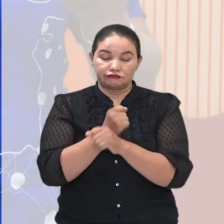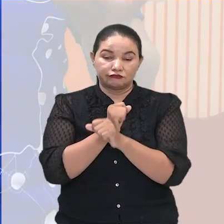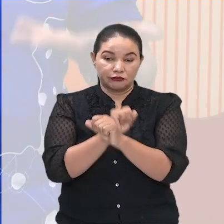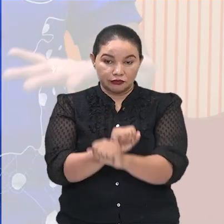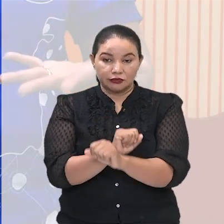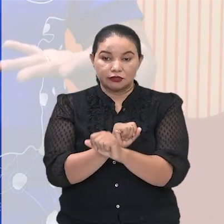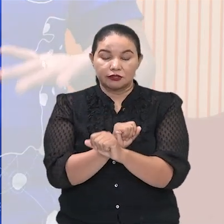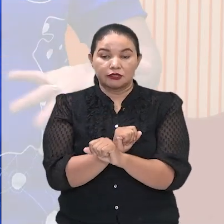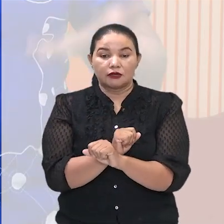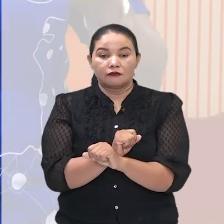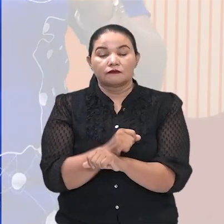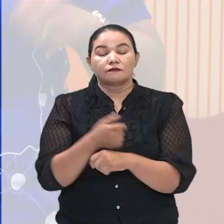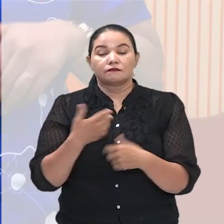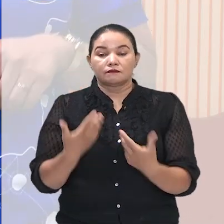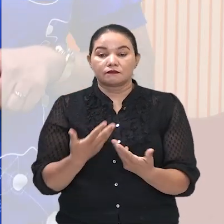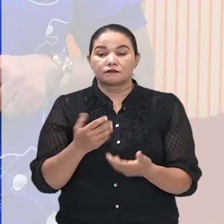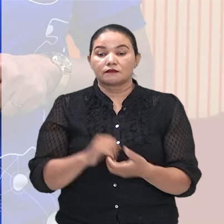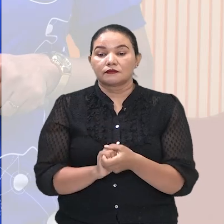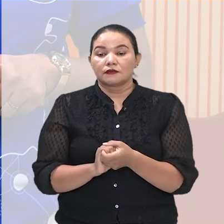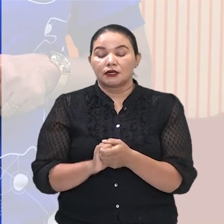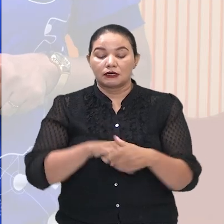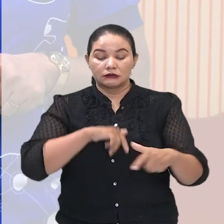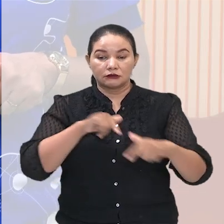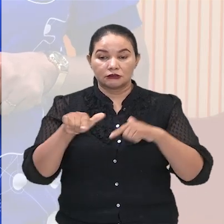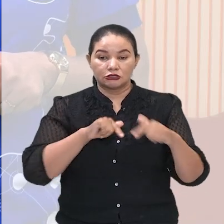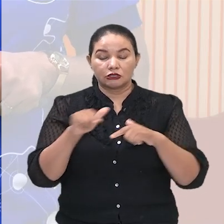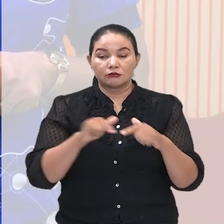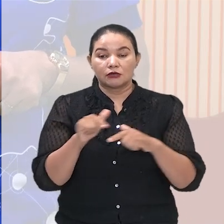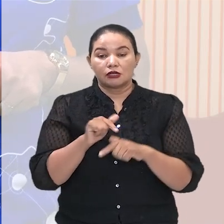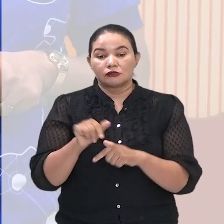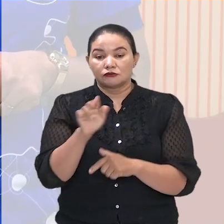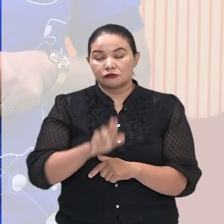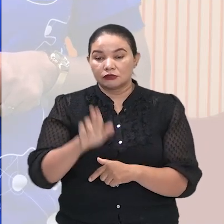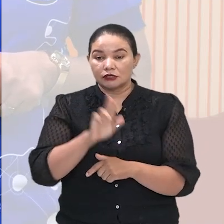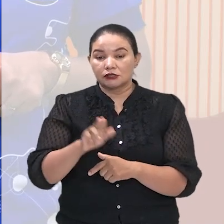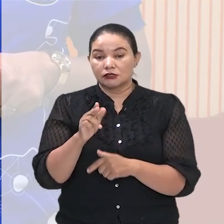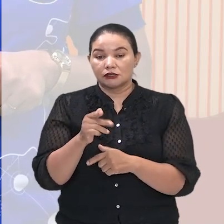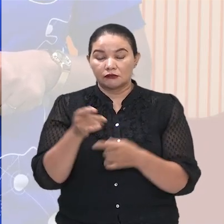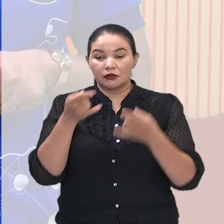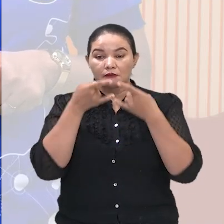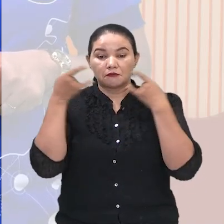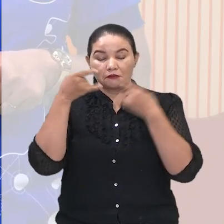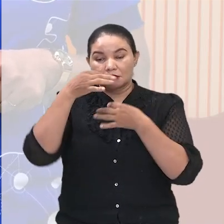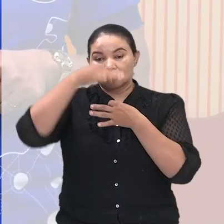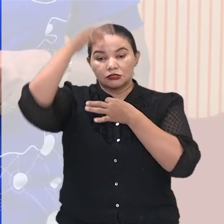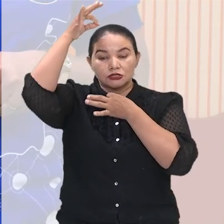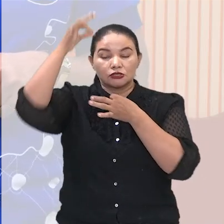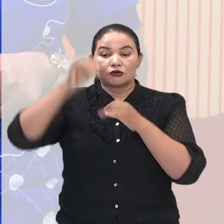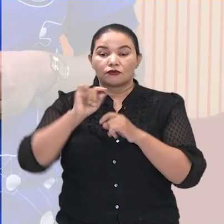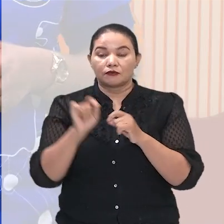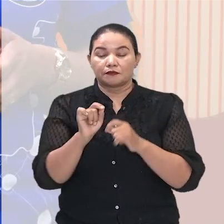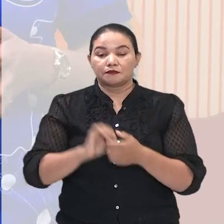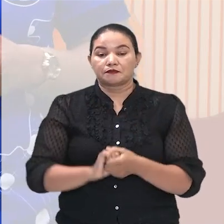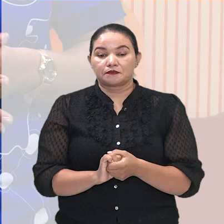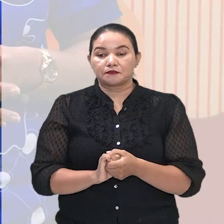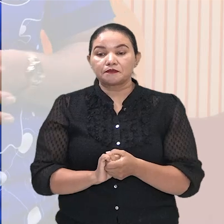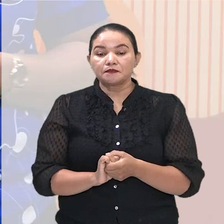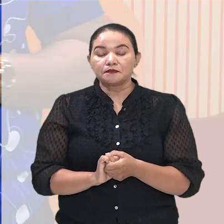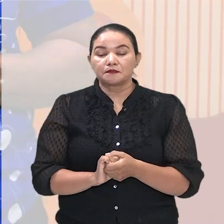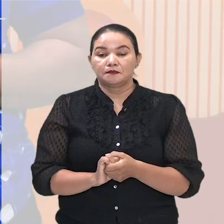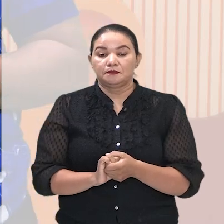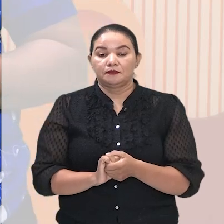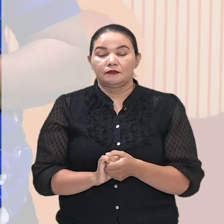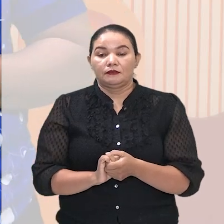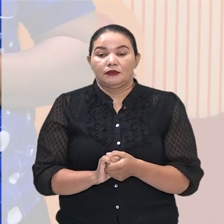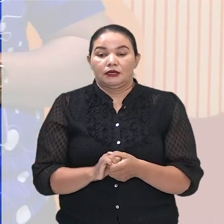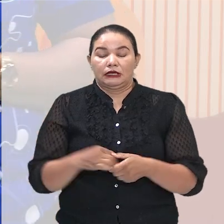só confirmando aí a prática aí da utilização dessa máscara de Flandres, ok? Continuando,